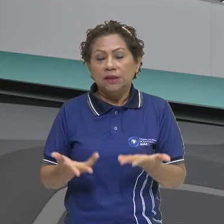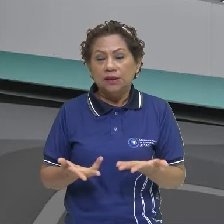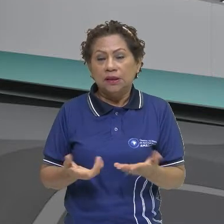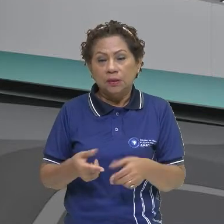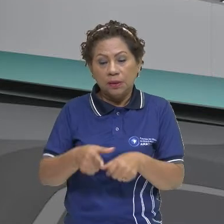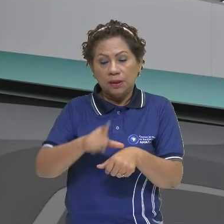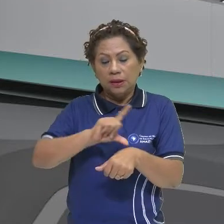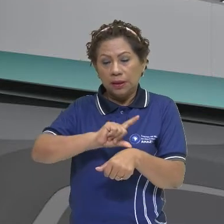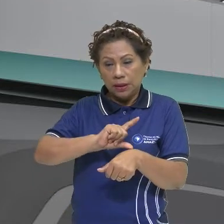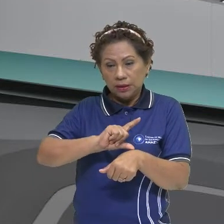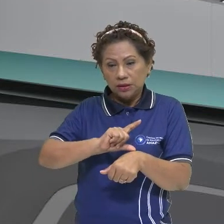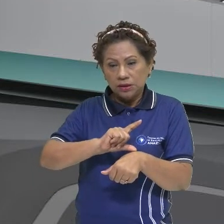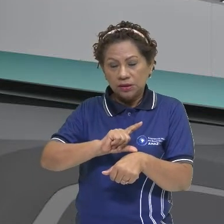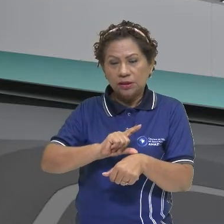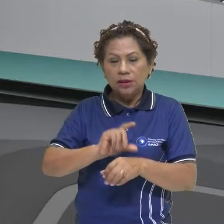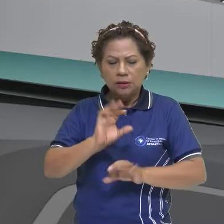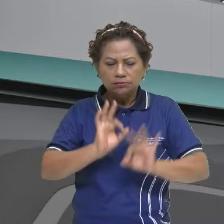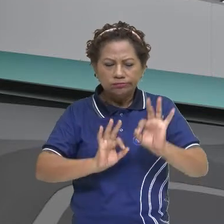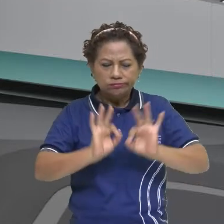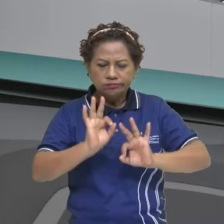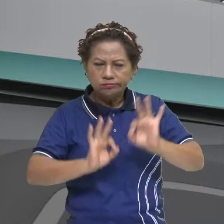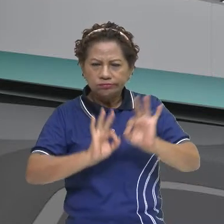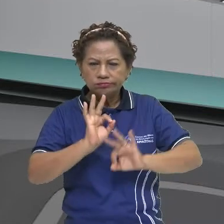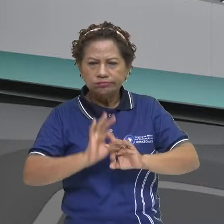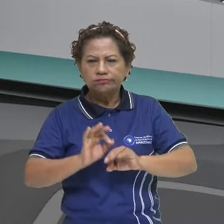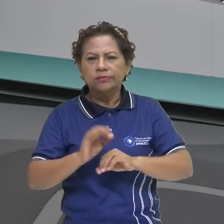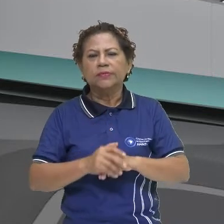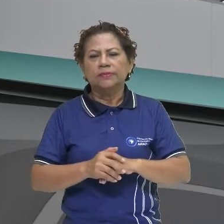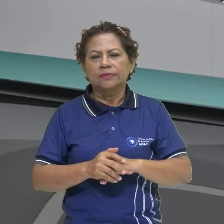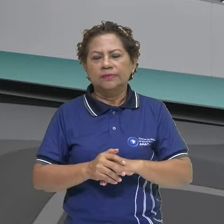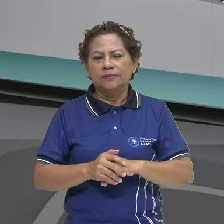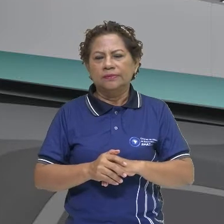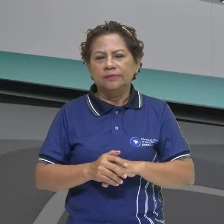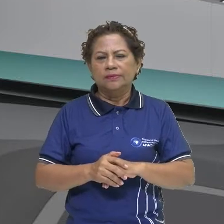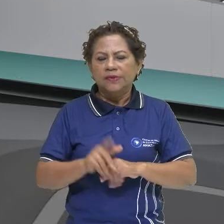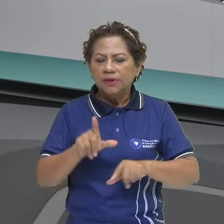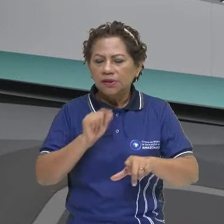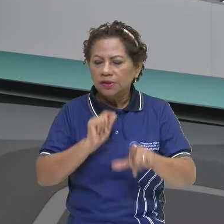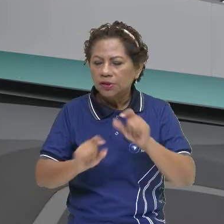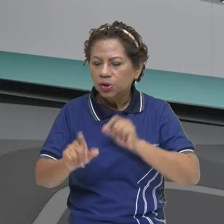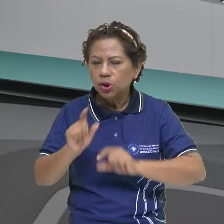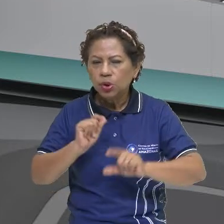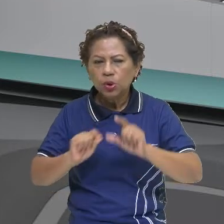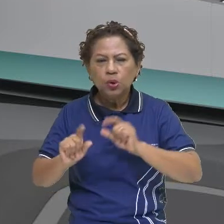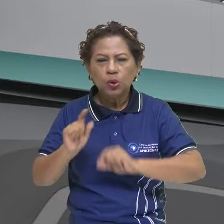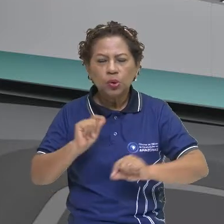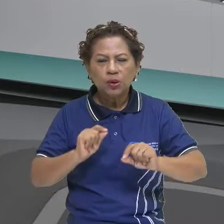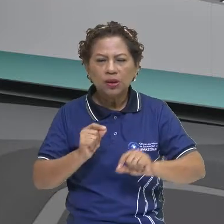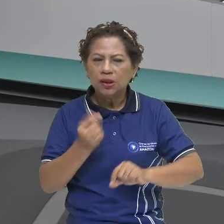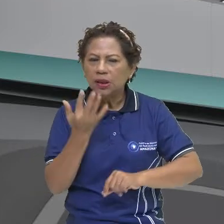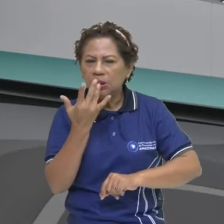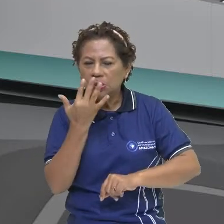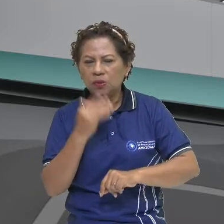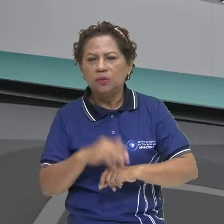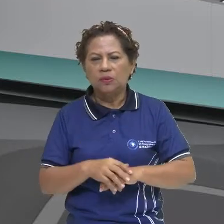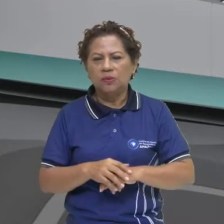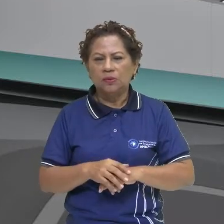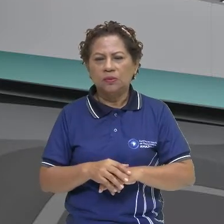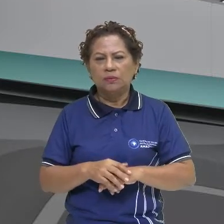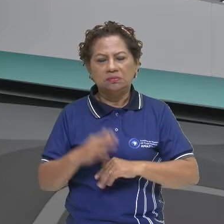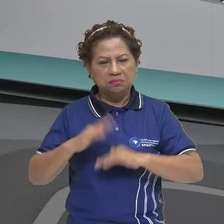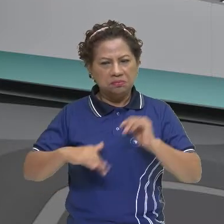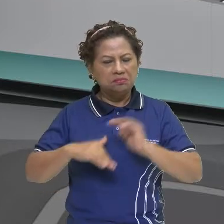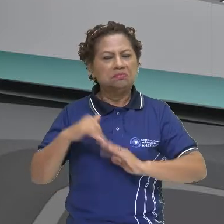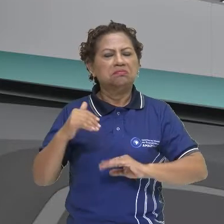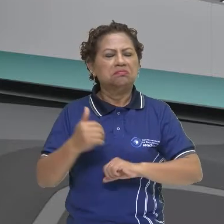estudada, por isso que o cara é reconhecido mundialmente, né? A gente vê a obra dele, a gente já percebe que é uma técnica muito apurada. Vamos ver